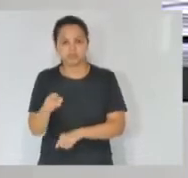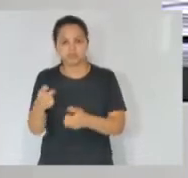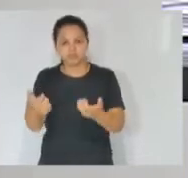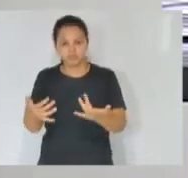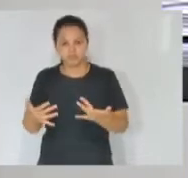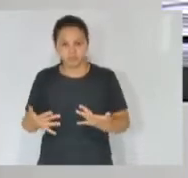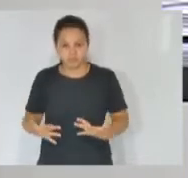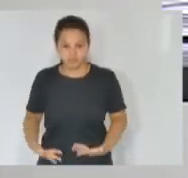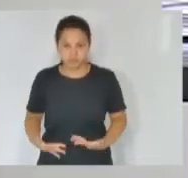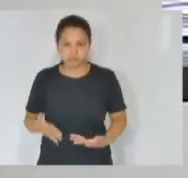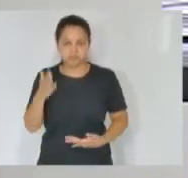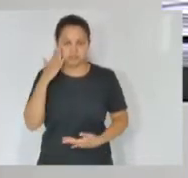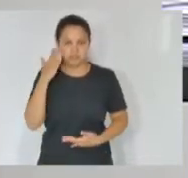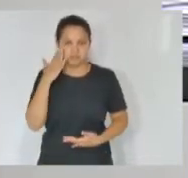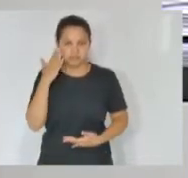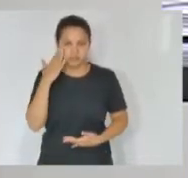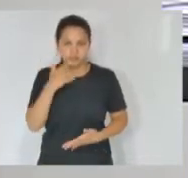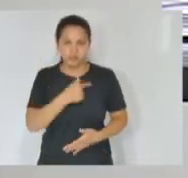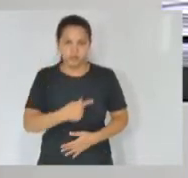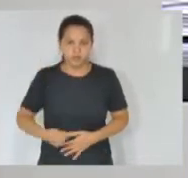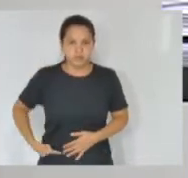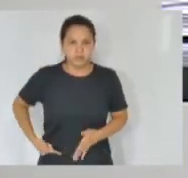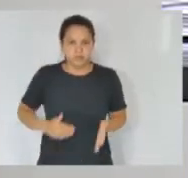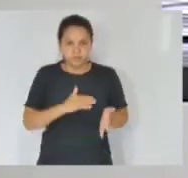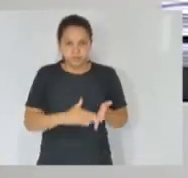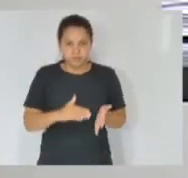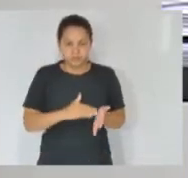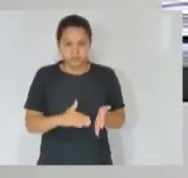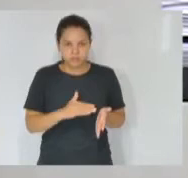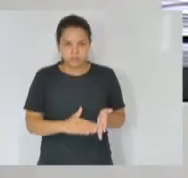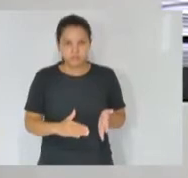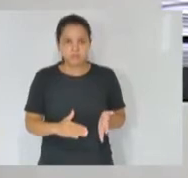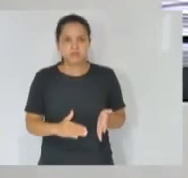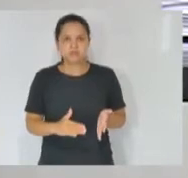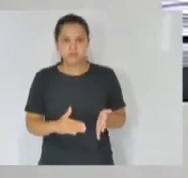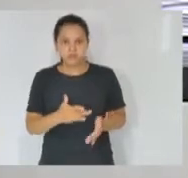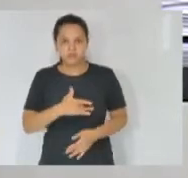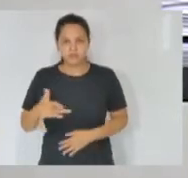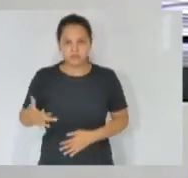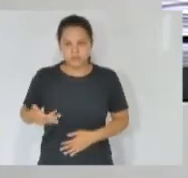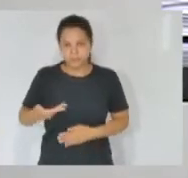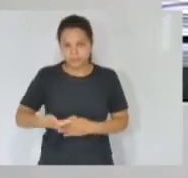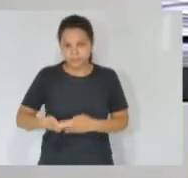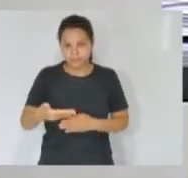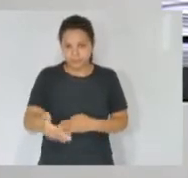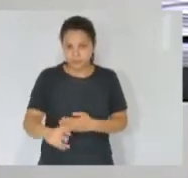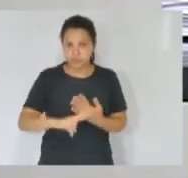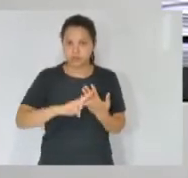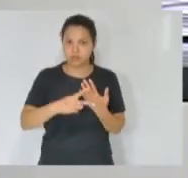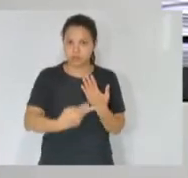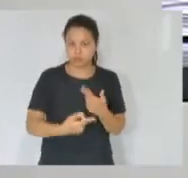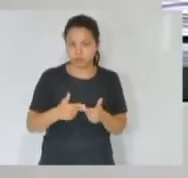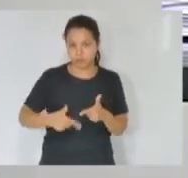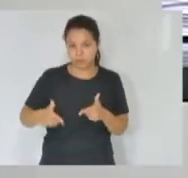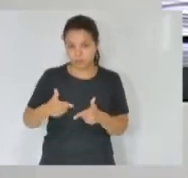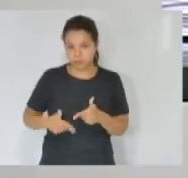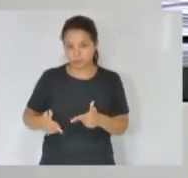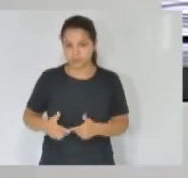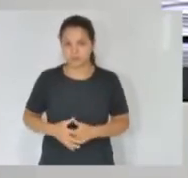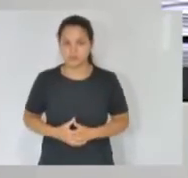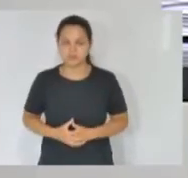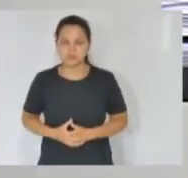secretário da Saúde vai resolver o problema, que não é de curitibanos, é de toda a região. Obrigado.